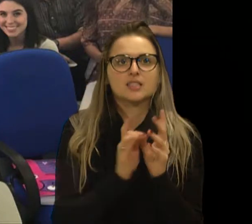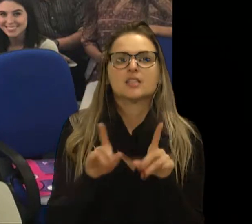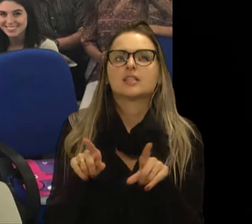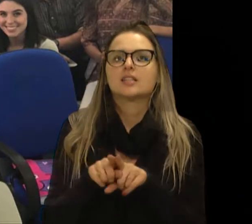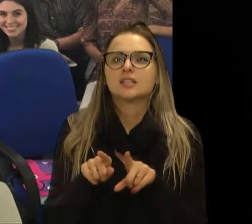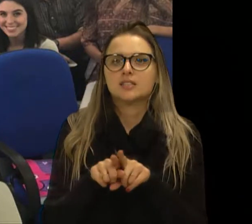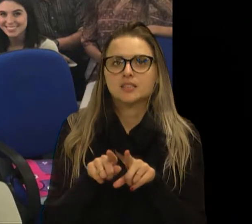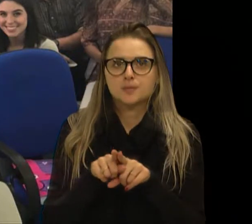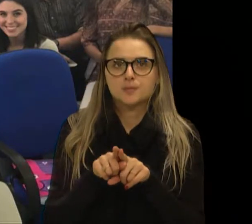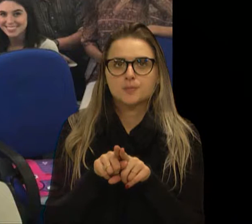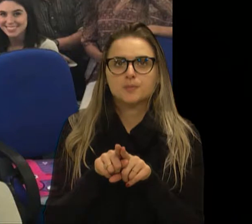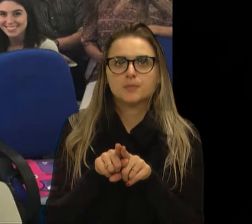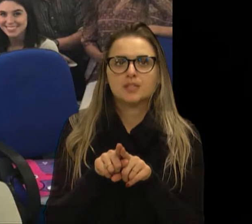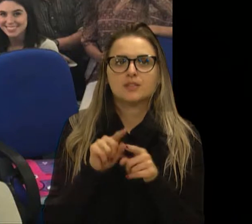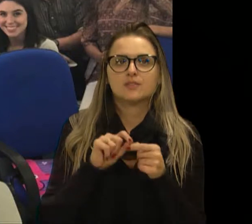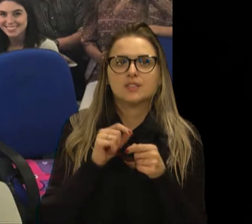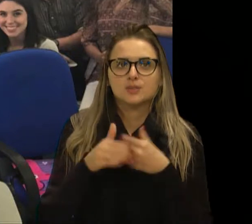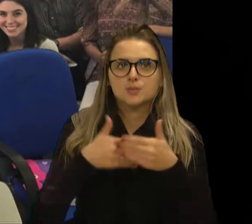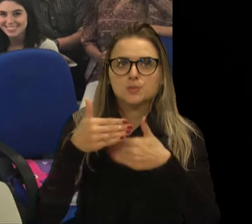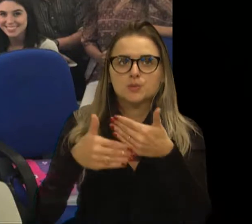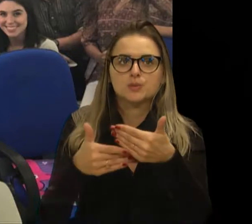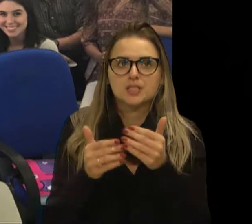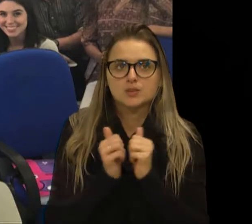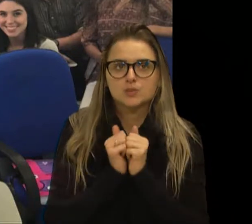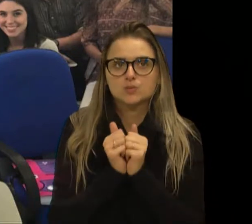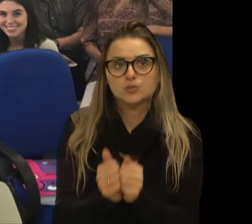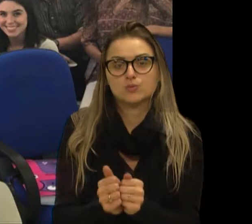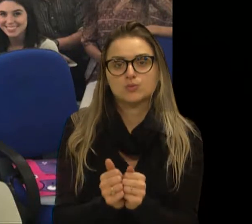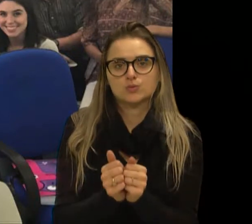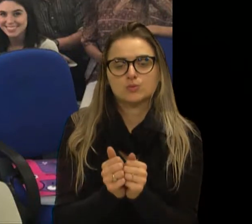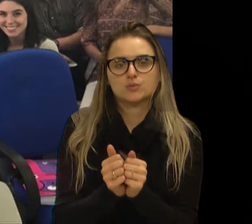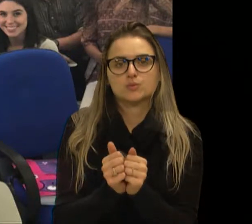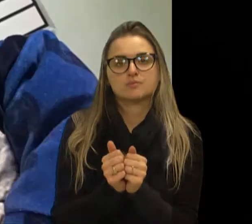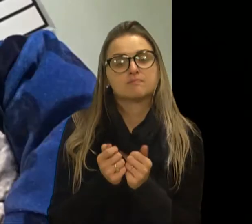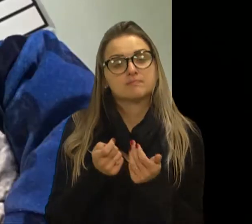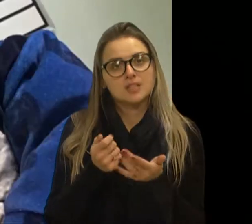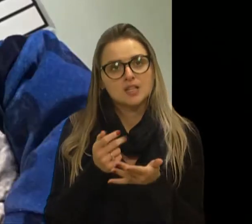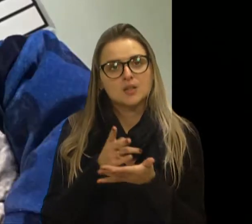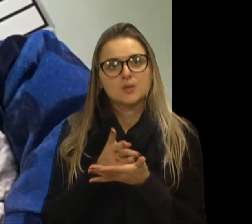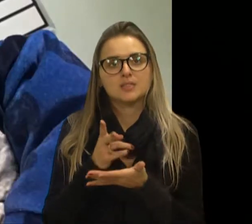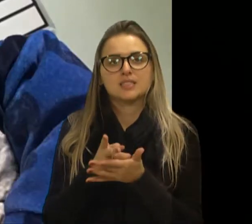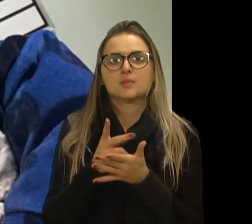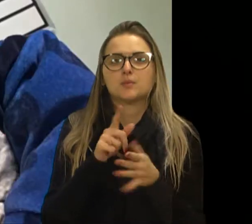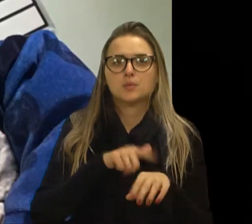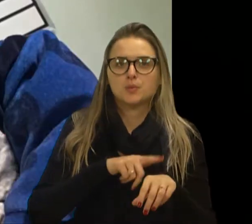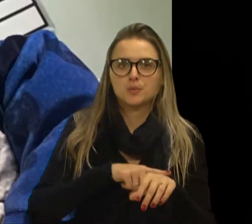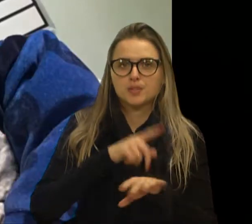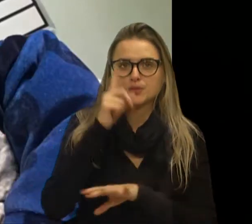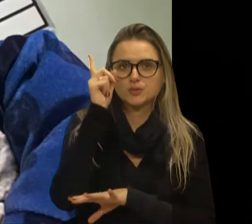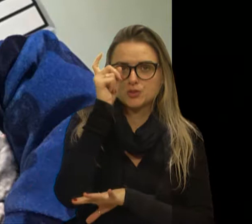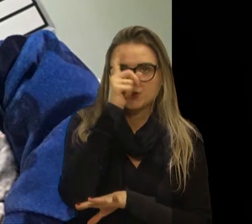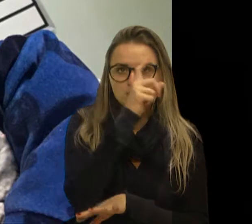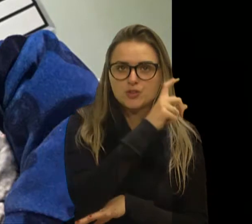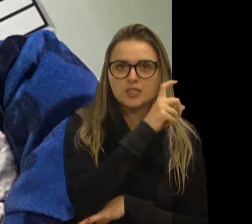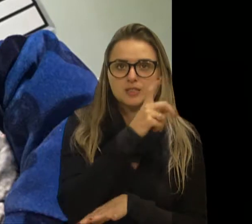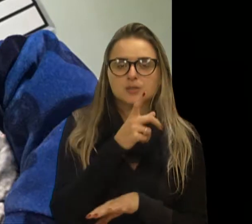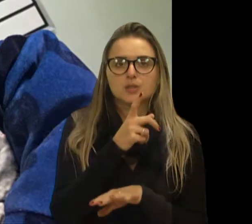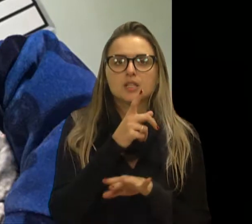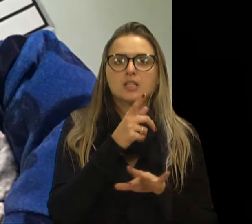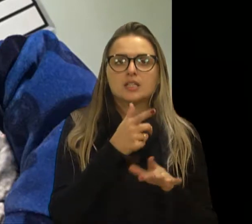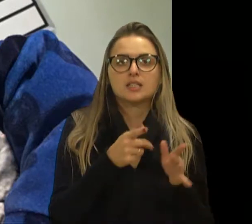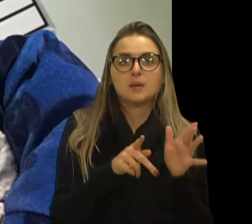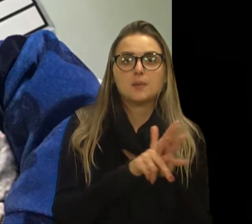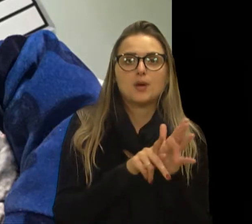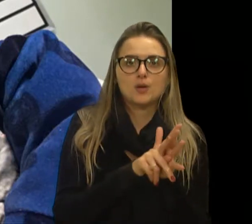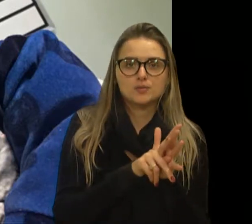trilham essa caminhada, muitas vezes, ou na maioria das vezes, árdua, no exercício da